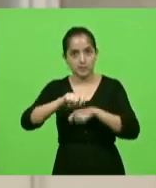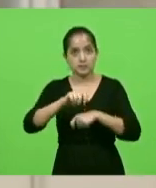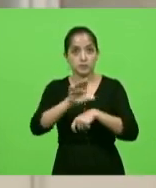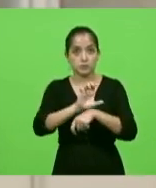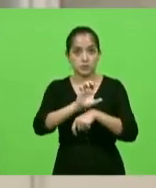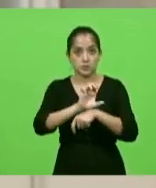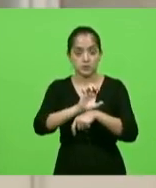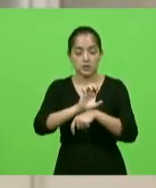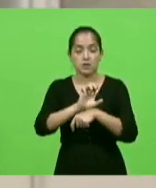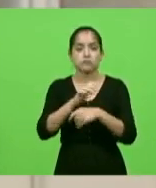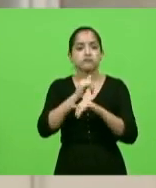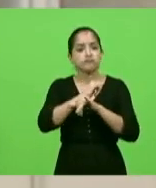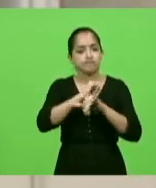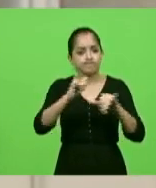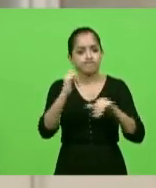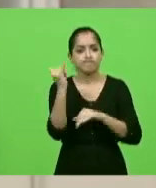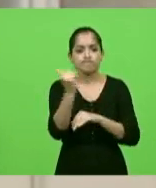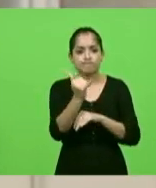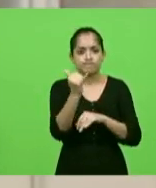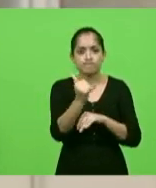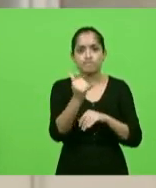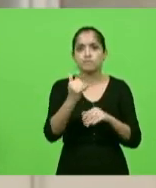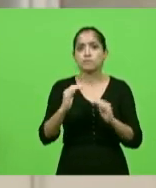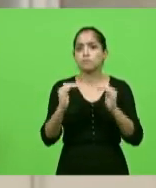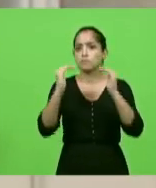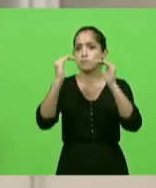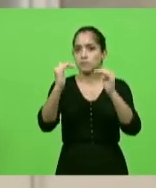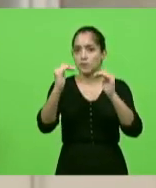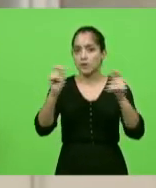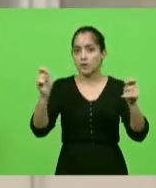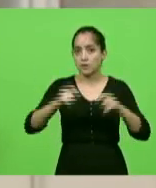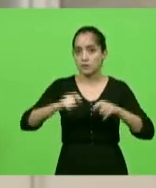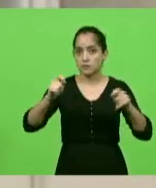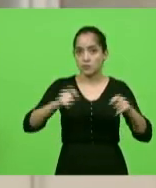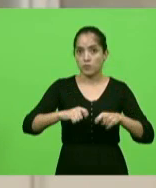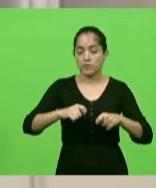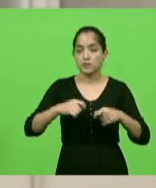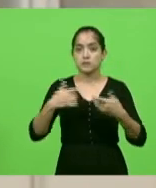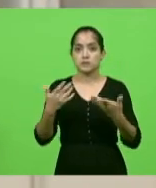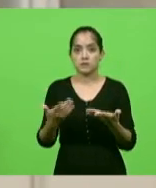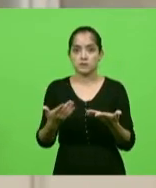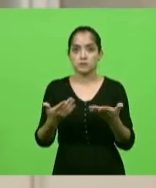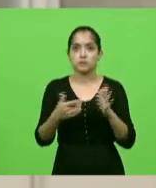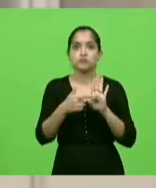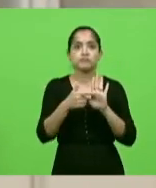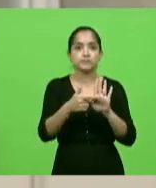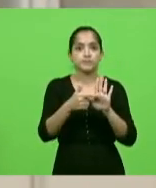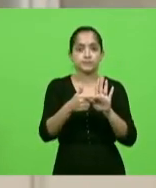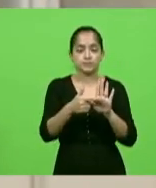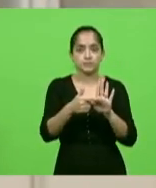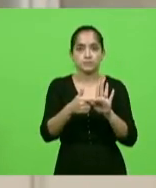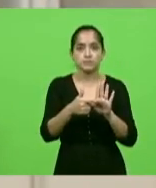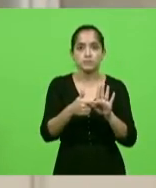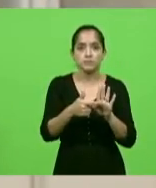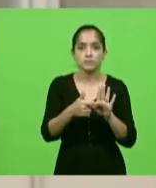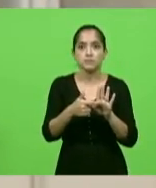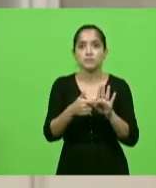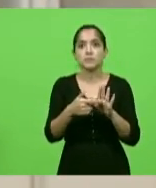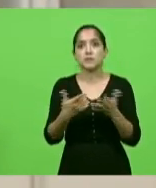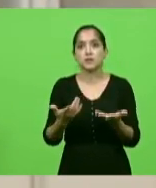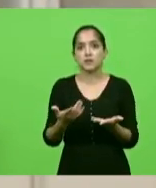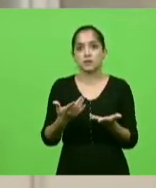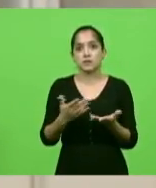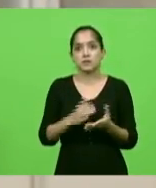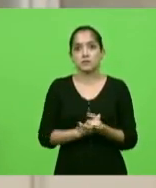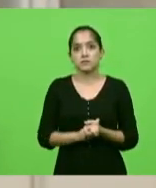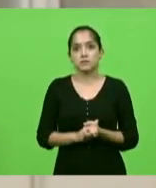Estadual comunicando as autoridades competentes acerca da famigerada